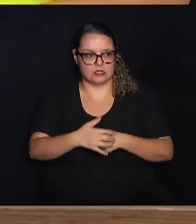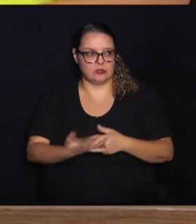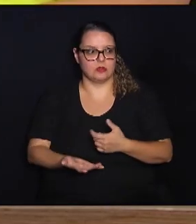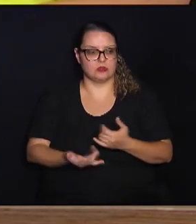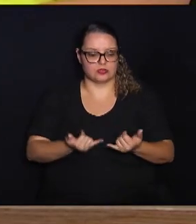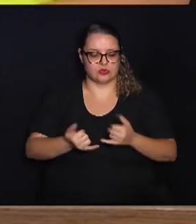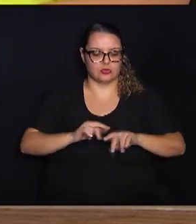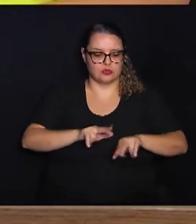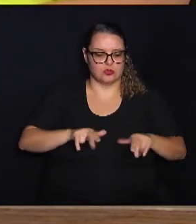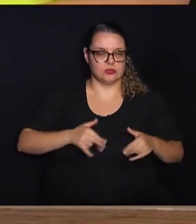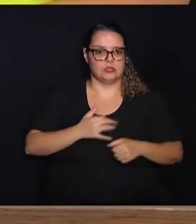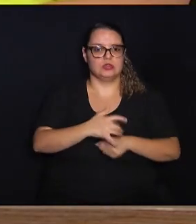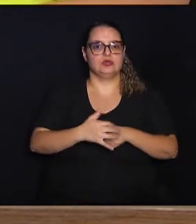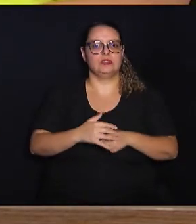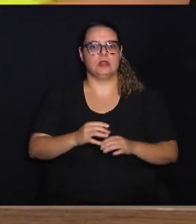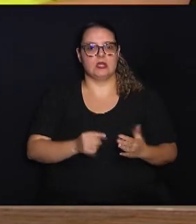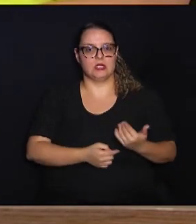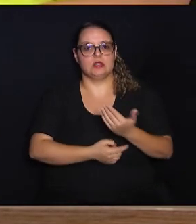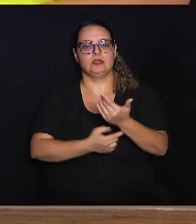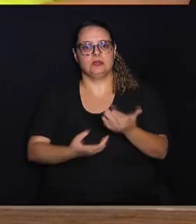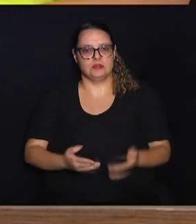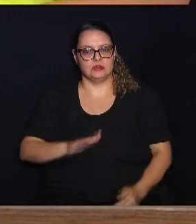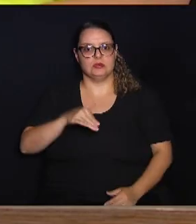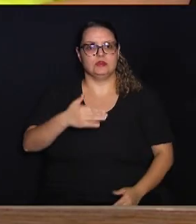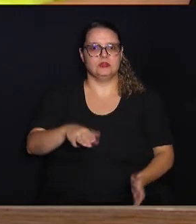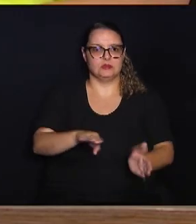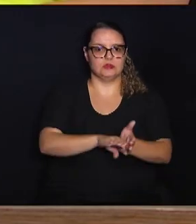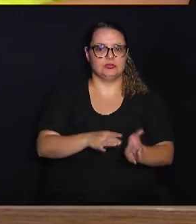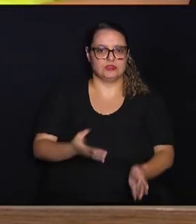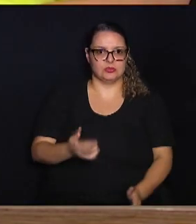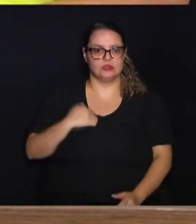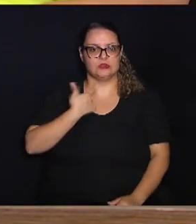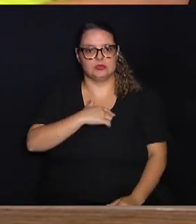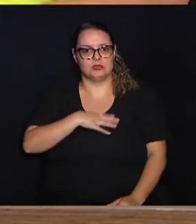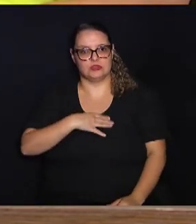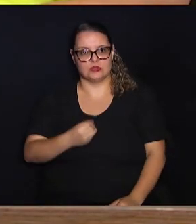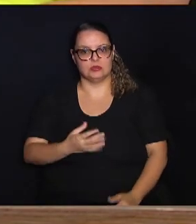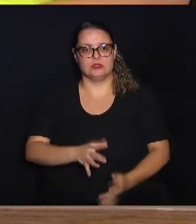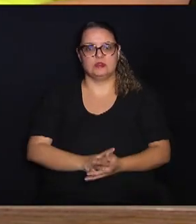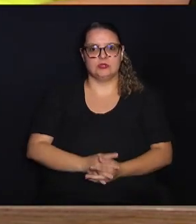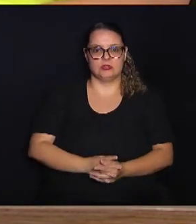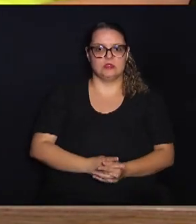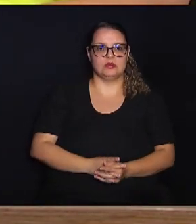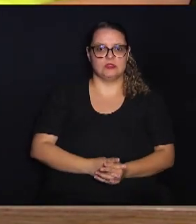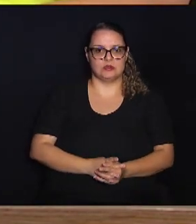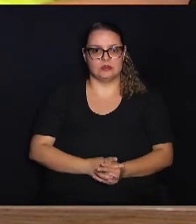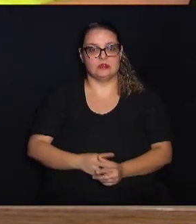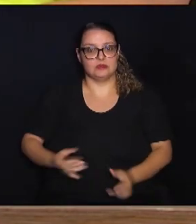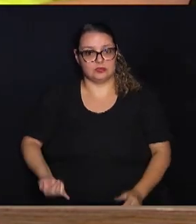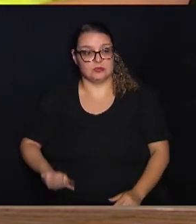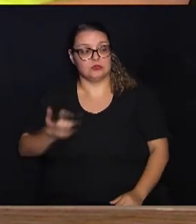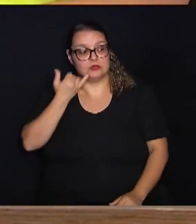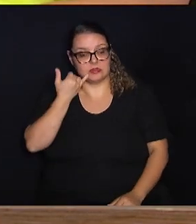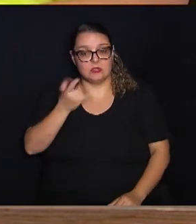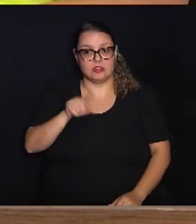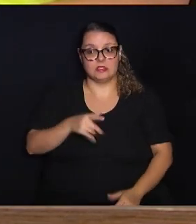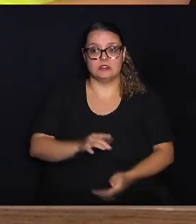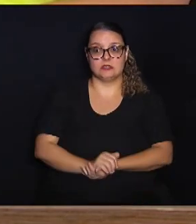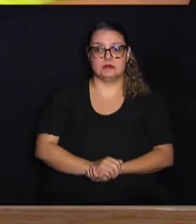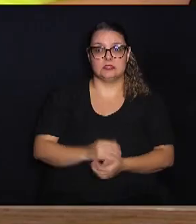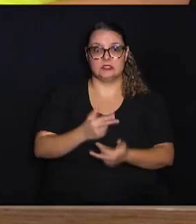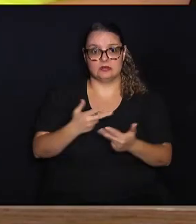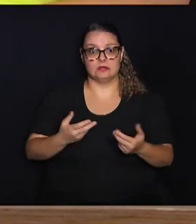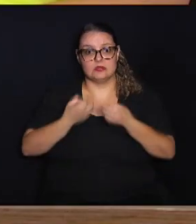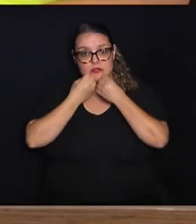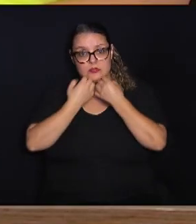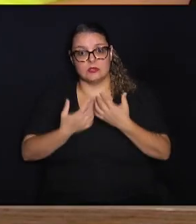né? Tudo que chega até os nossos filhos e até nós mesmos através dos celulares, tem muita coisa boa, mas tem